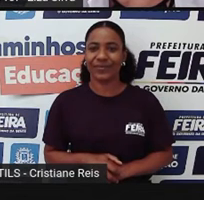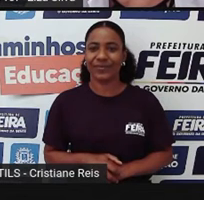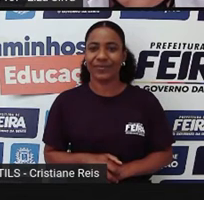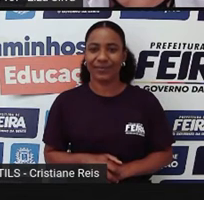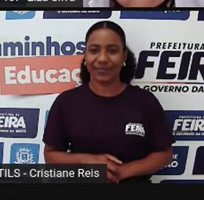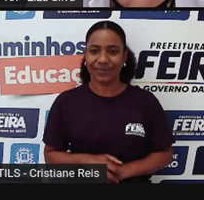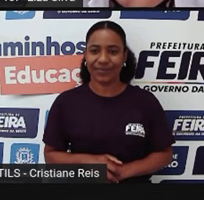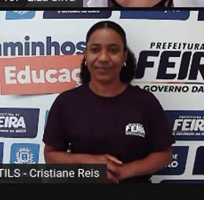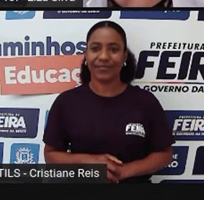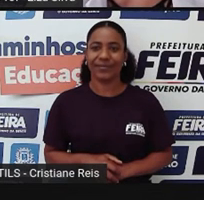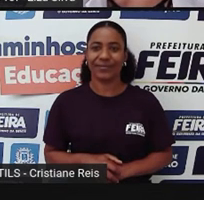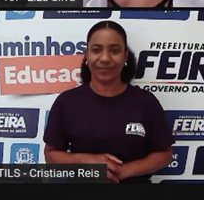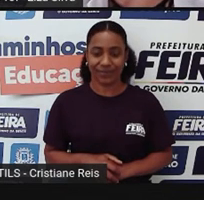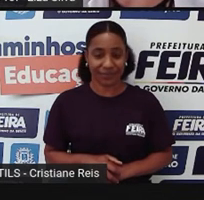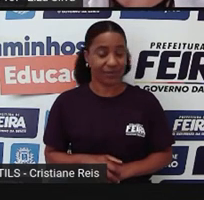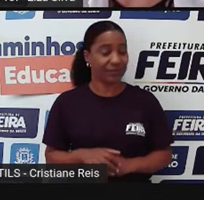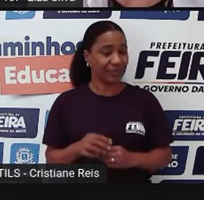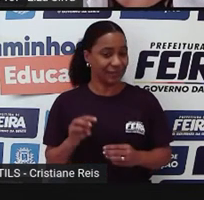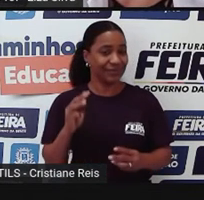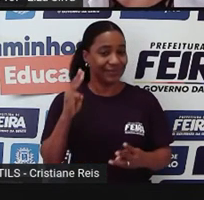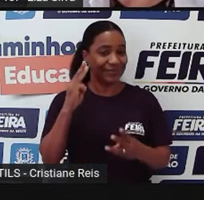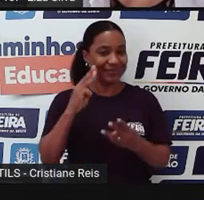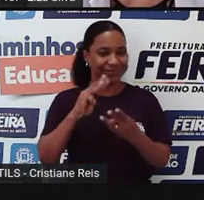o mel matemática